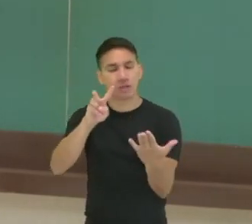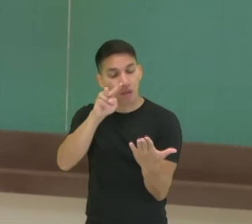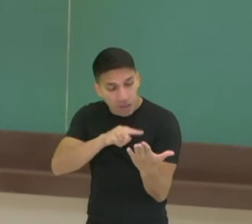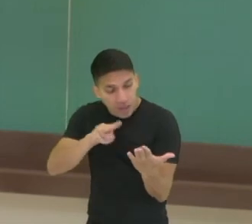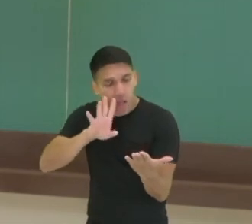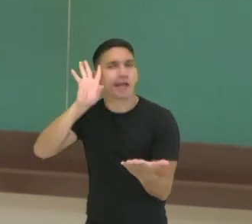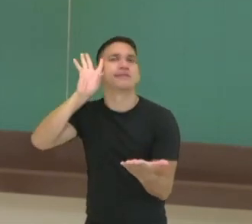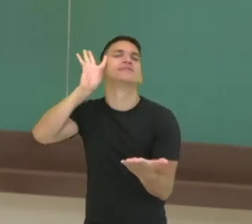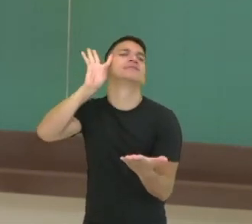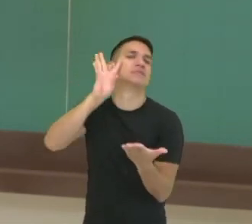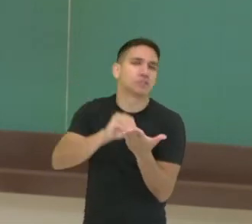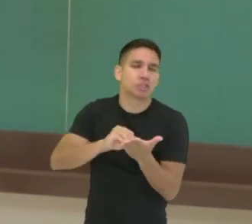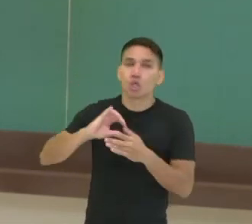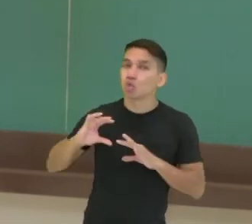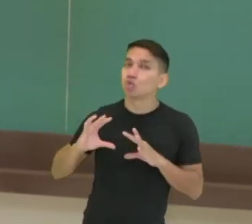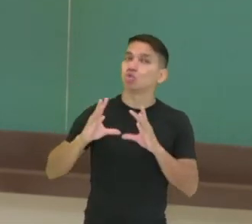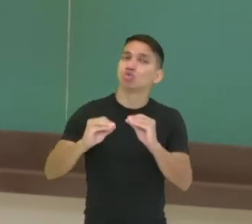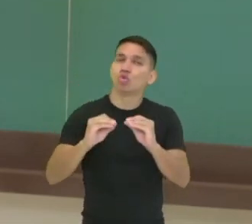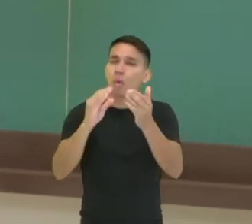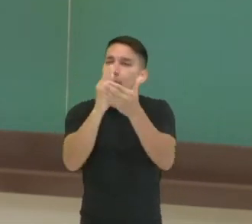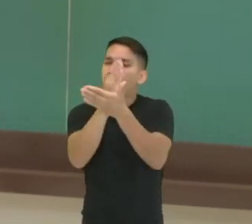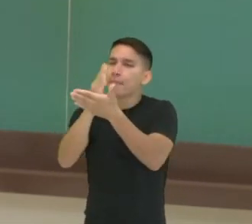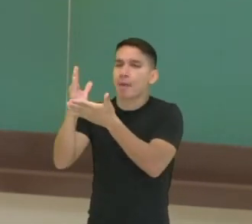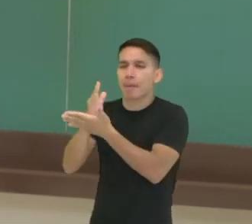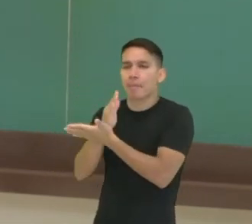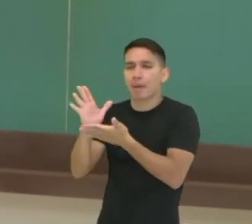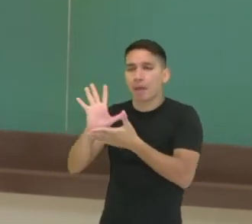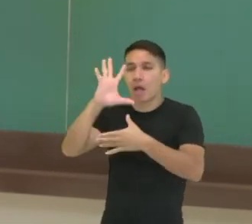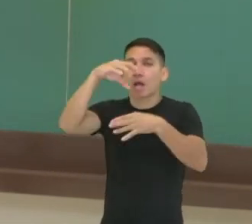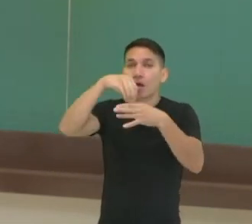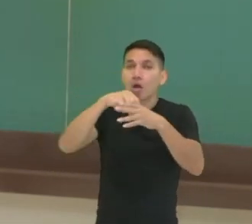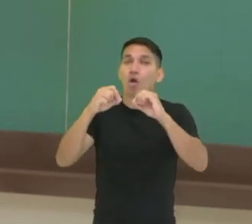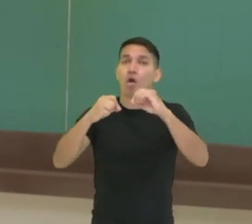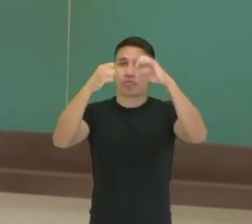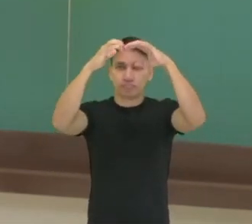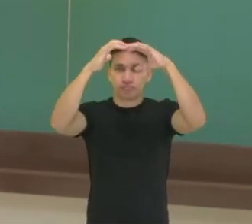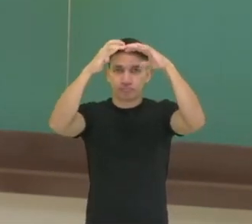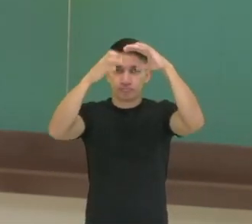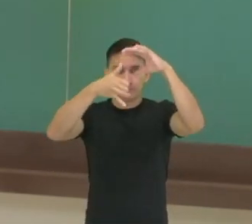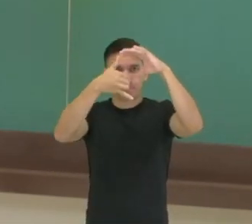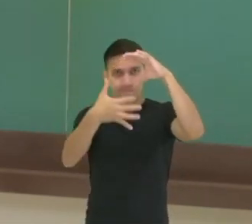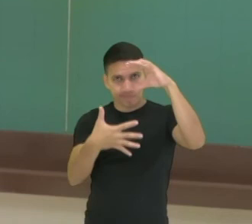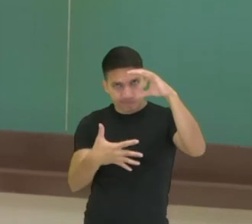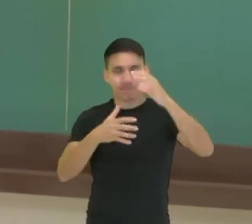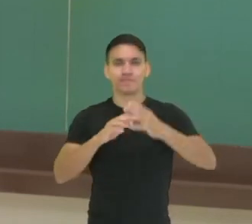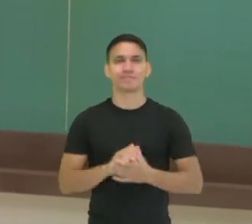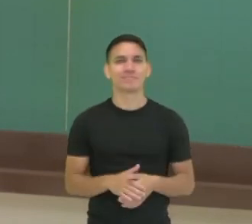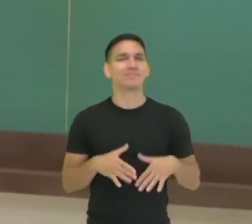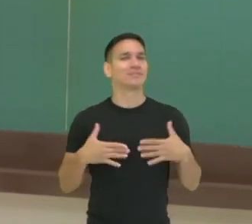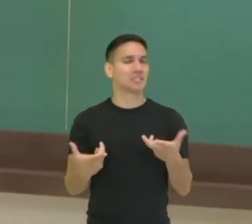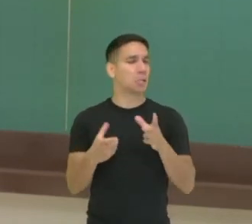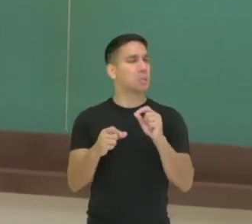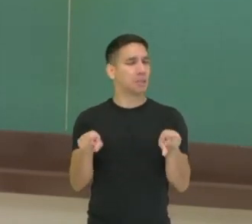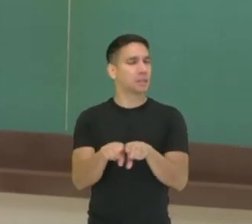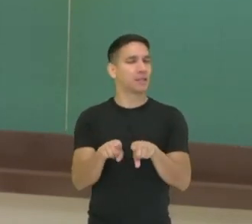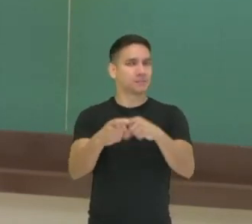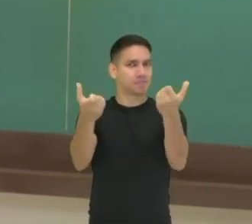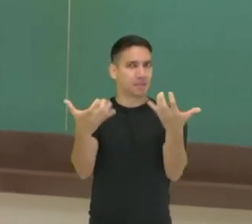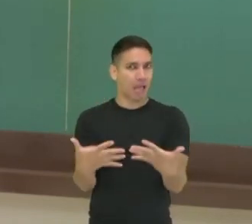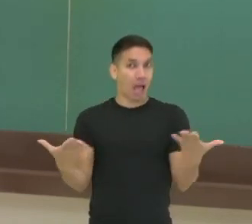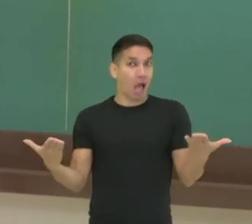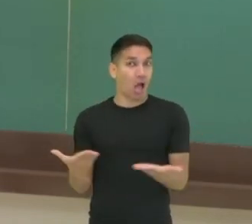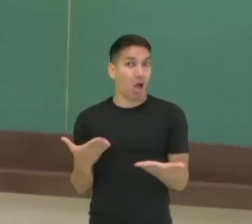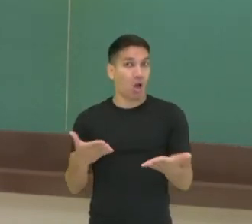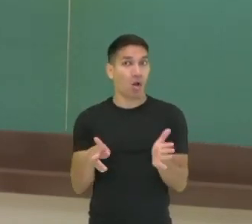visualiza todas as partes que compõem o nosso sistema nervoso. E aí a gente vai falar um pouquinho agora do